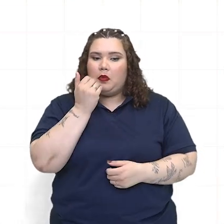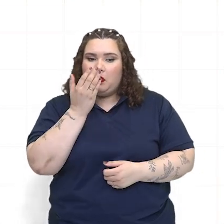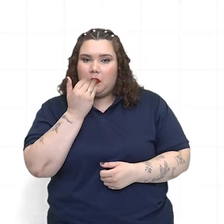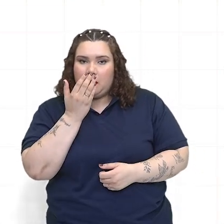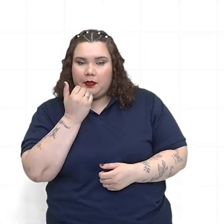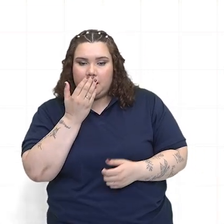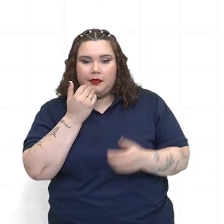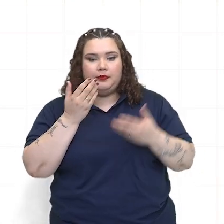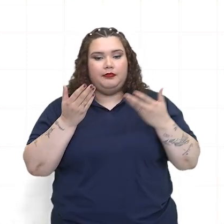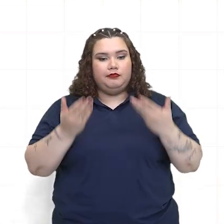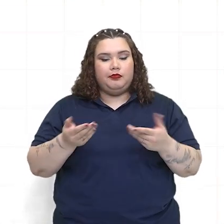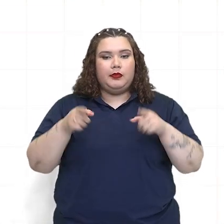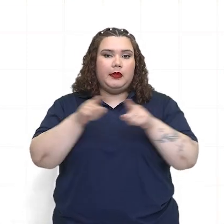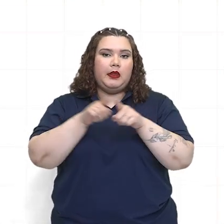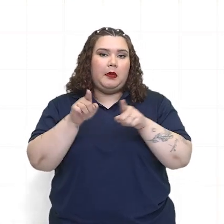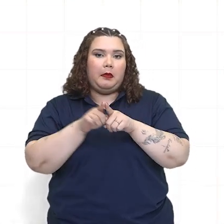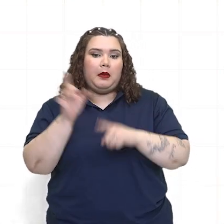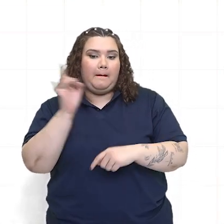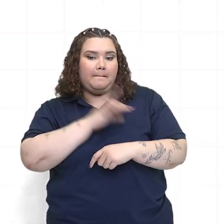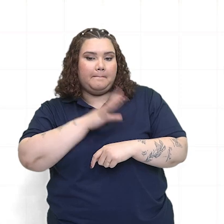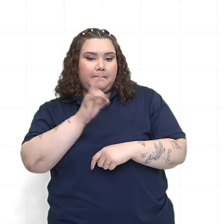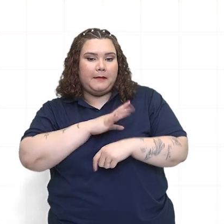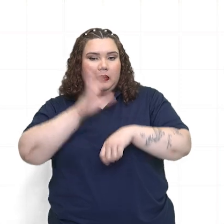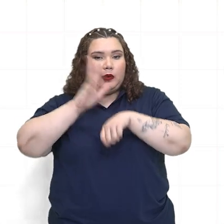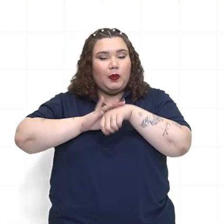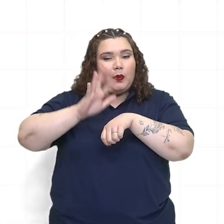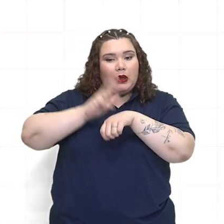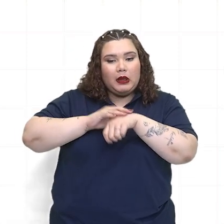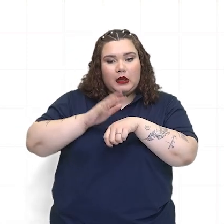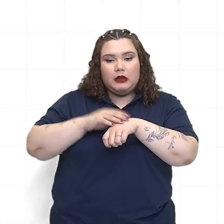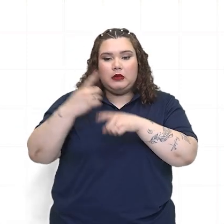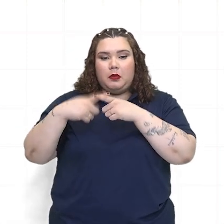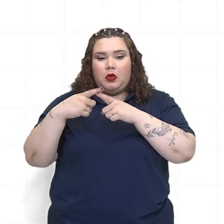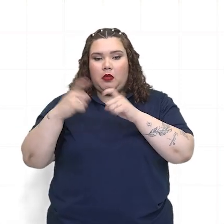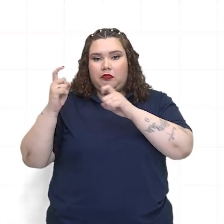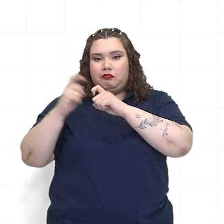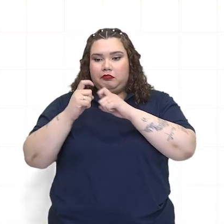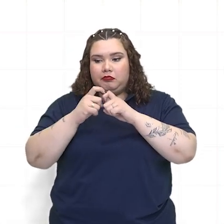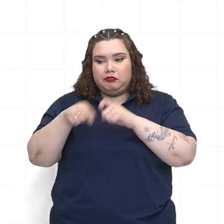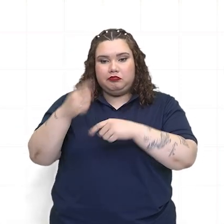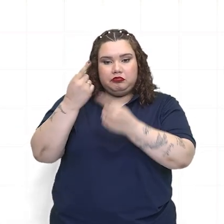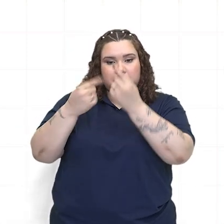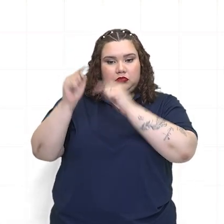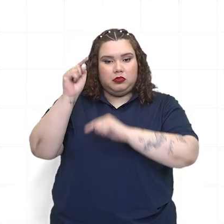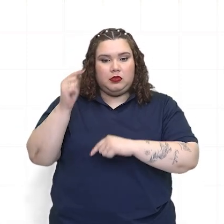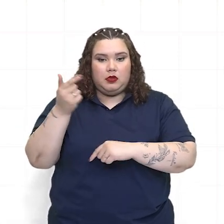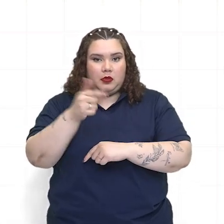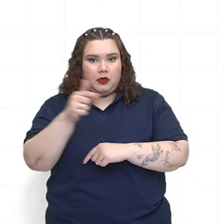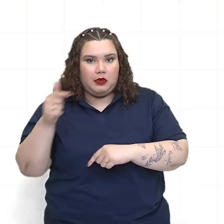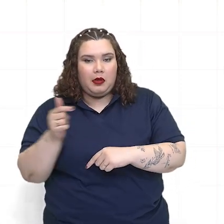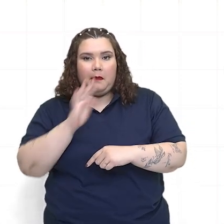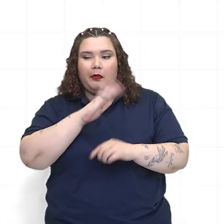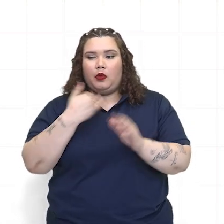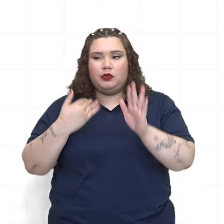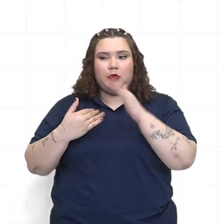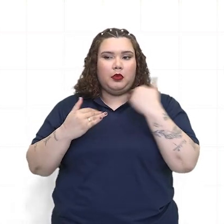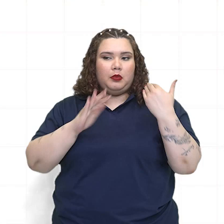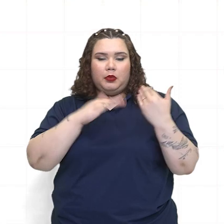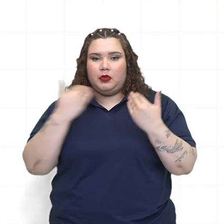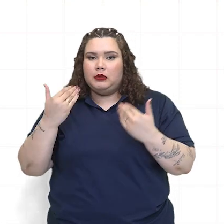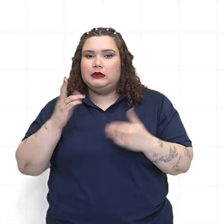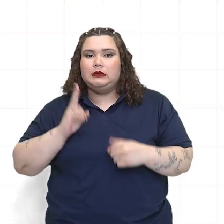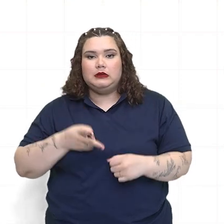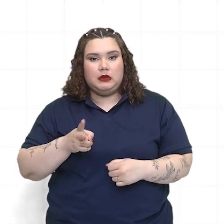porque tínhamos então a escassez de alimentos, temia-se as epidemias, a medicina não era evoluída e a morte era